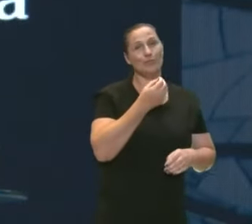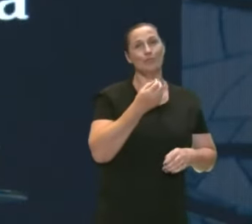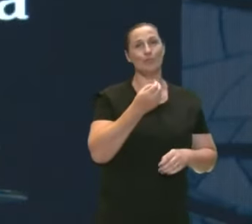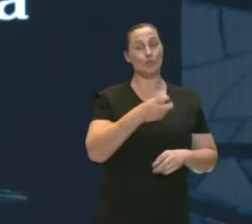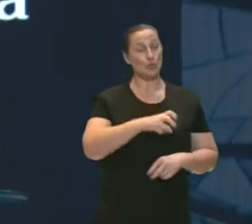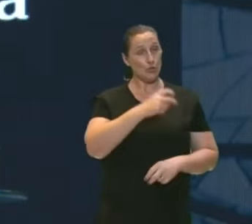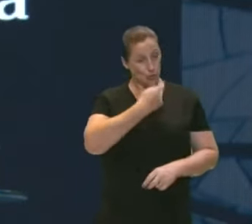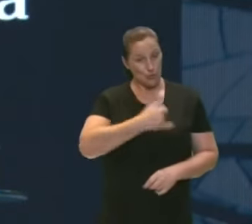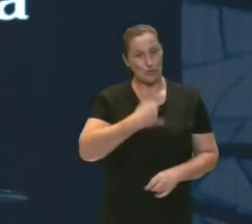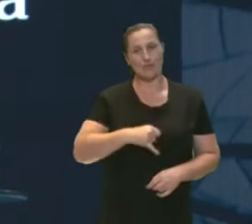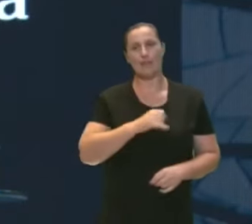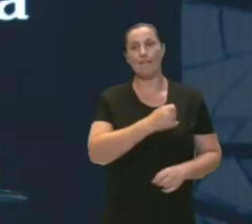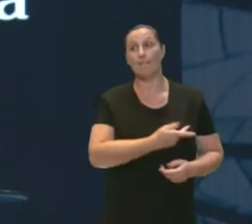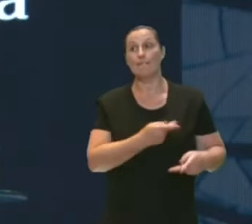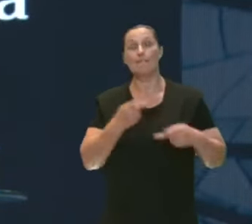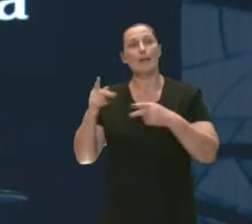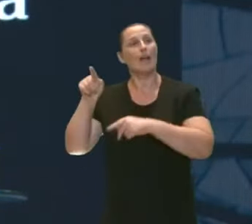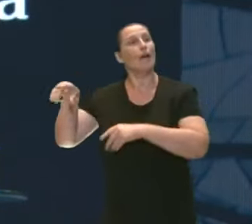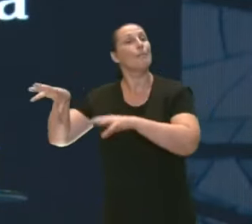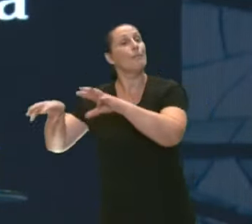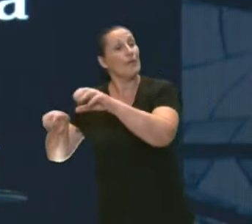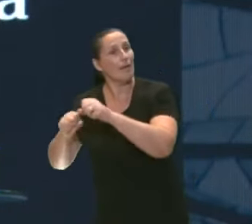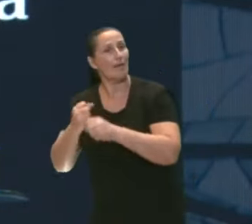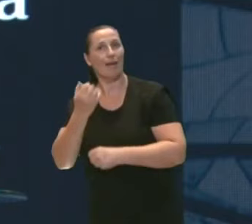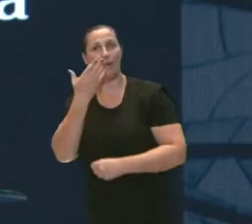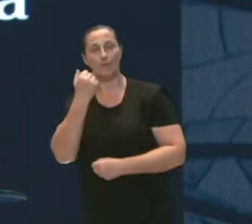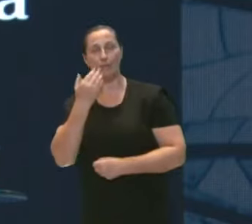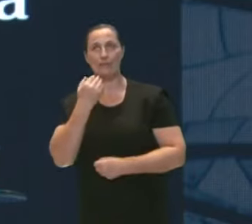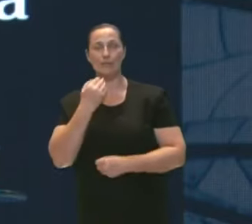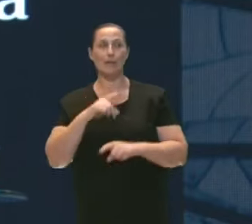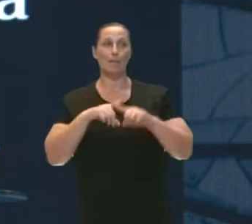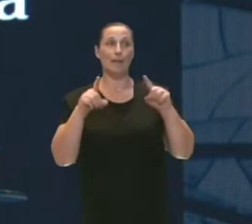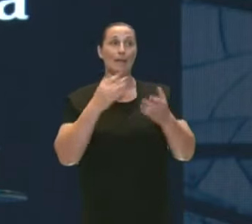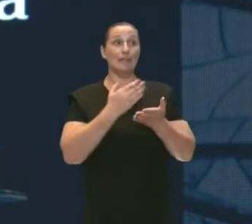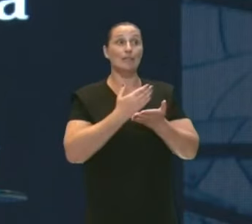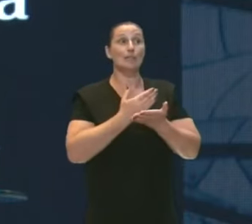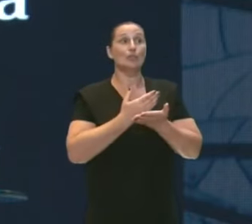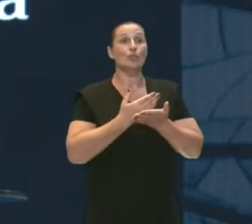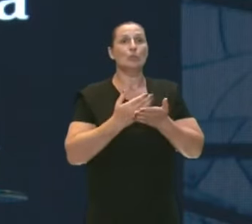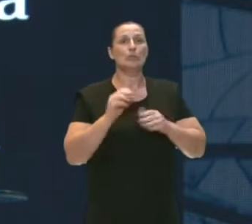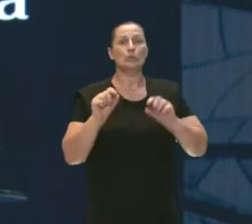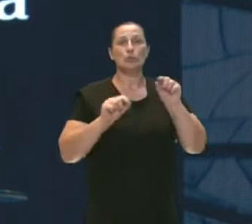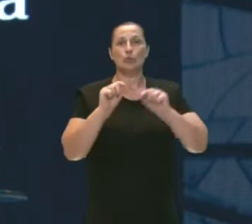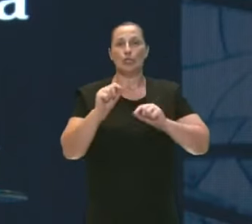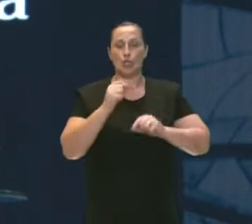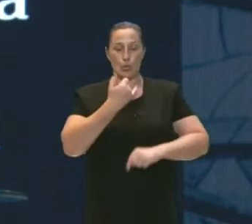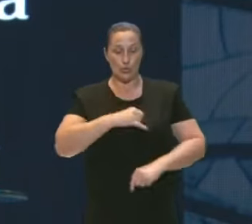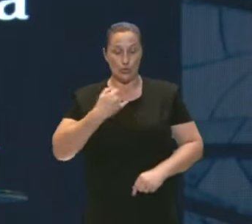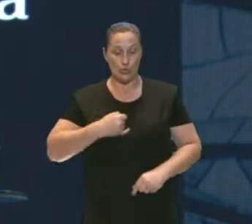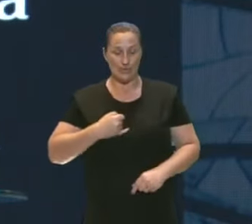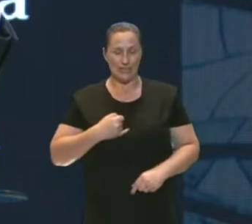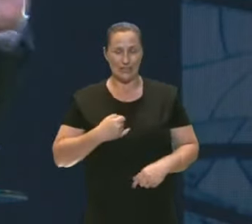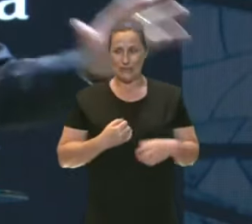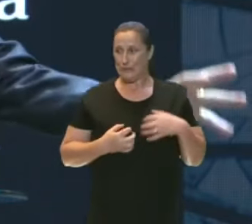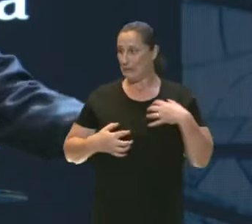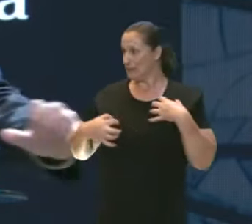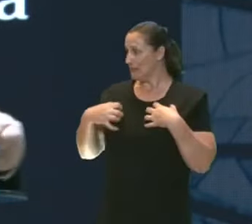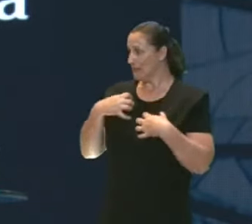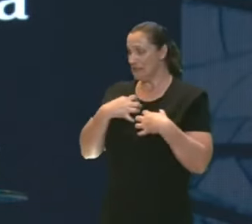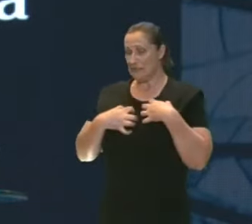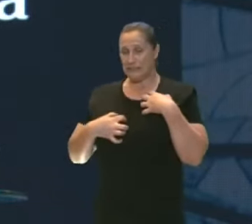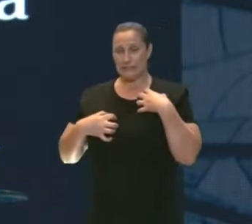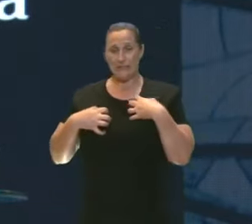famílias. Quando isso acontece, José tem de lidar com seus próprios sentimentos, e aí com altos e baixos ele